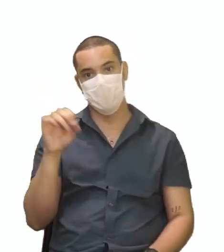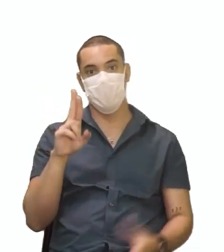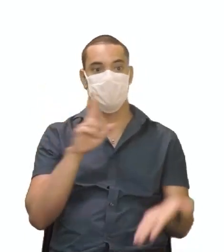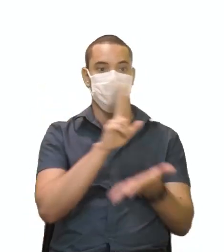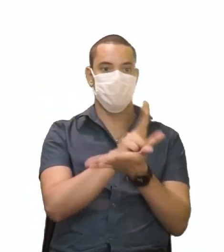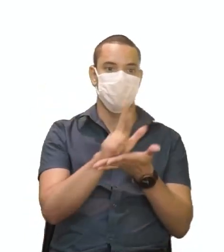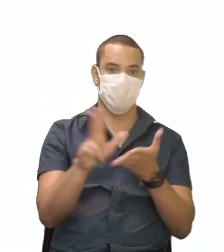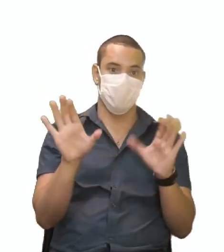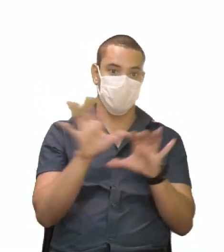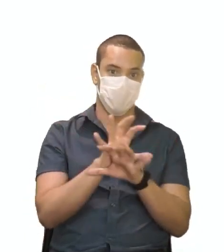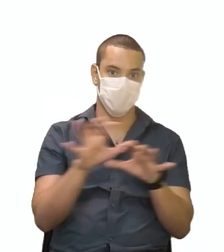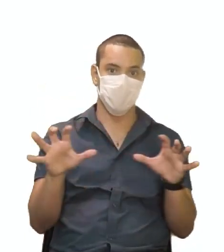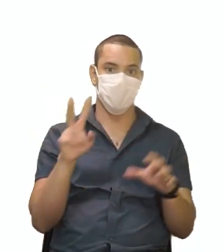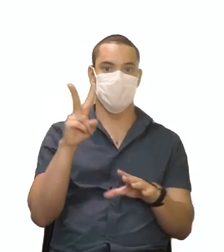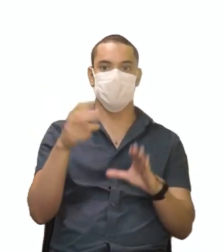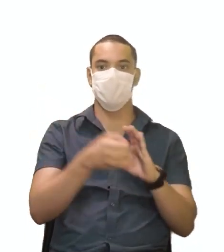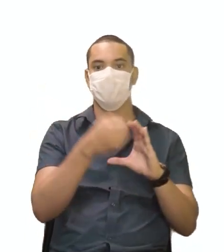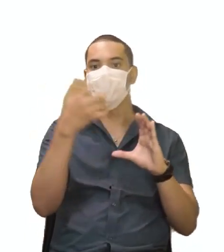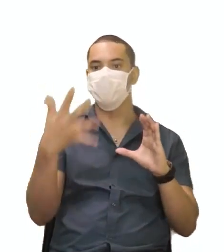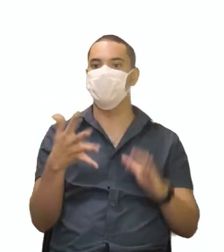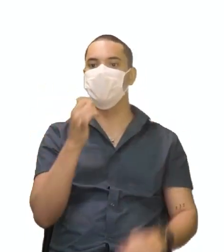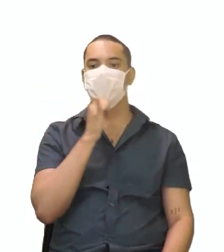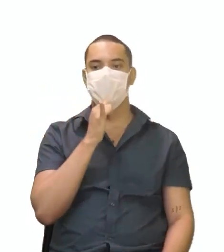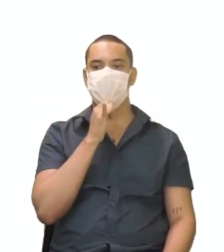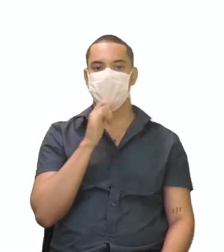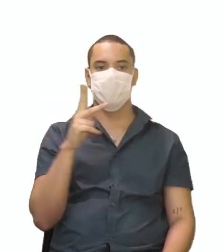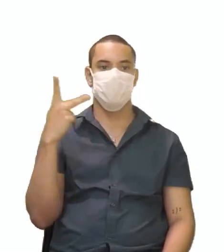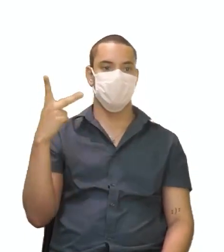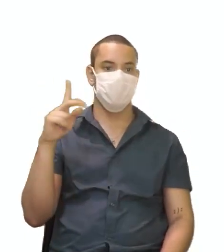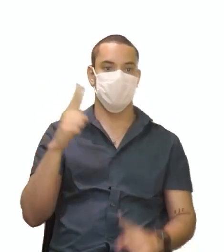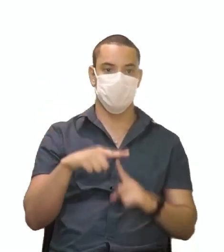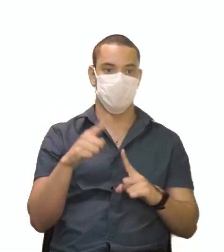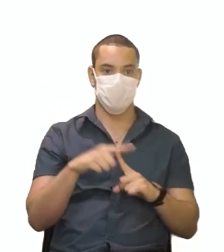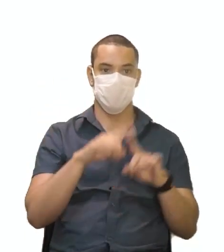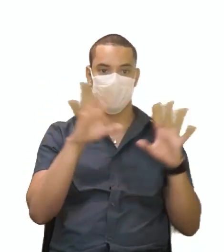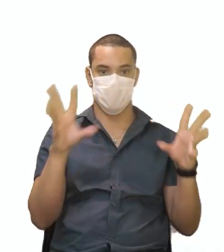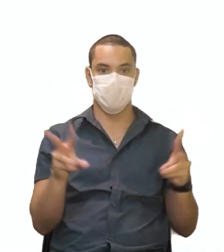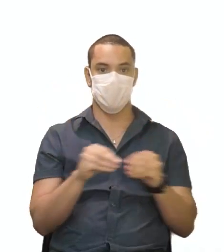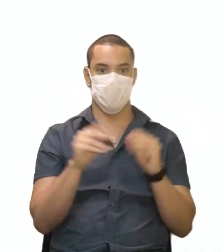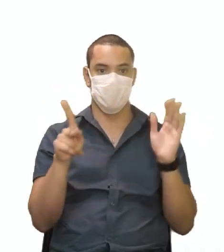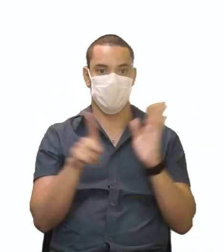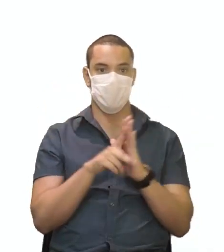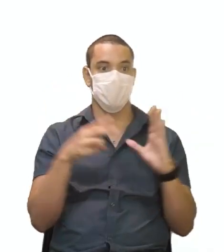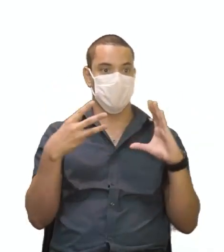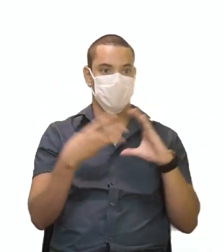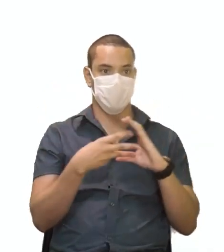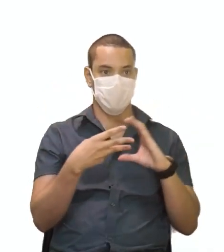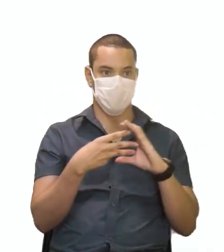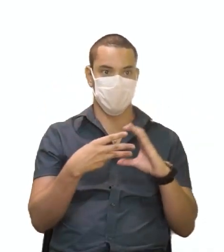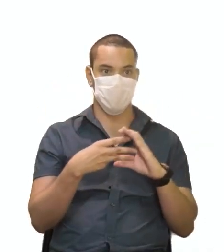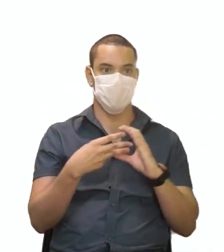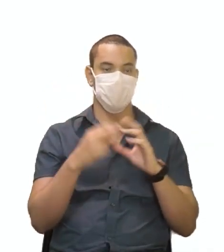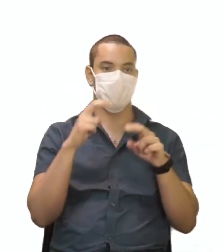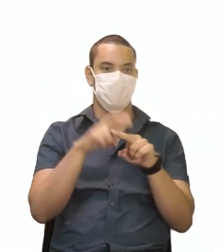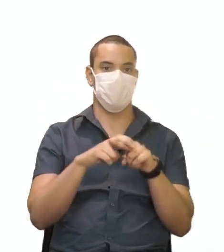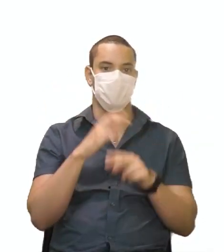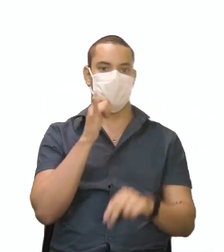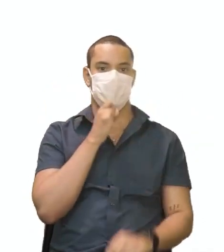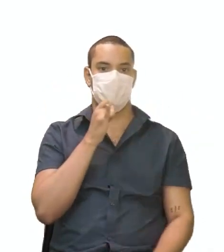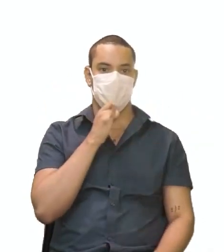forma, cite 2 características que sejam exemplo desse tipo de divisão celular. Então, eu vou dar um exemplo